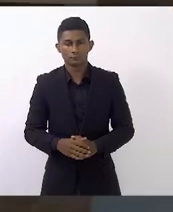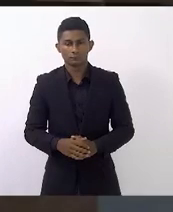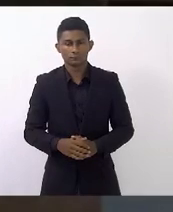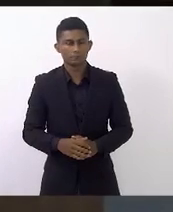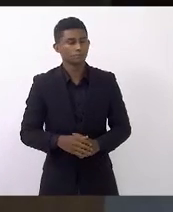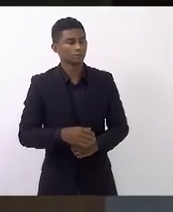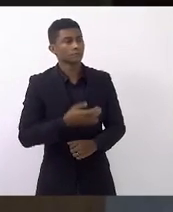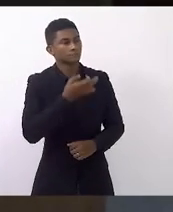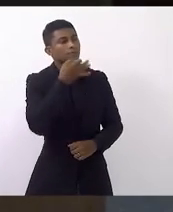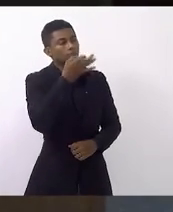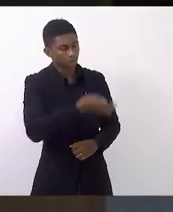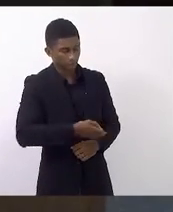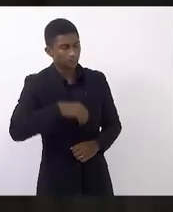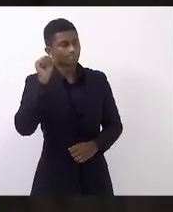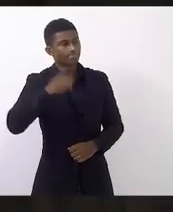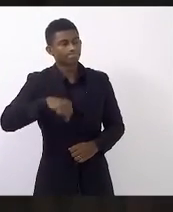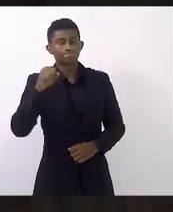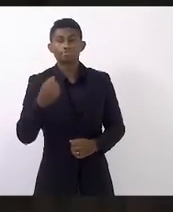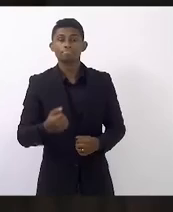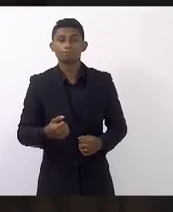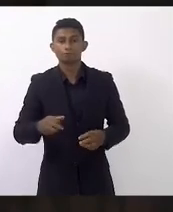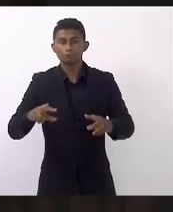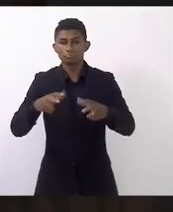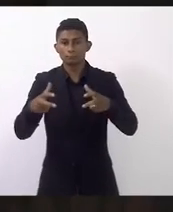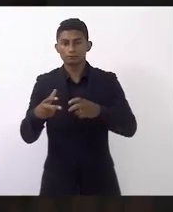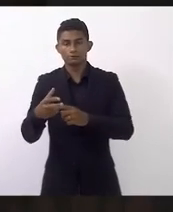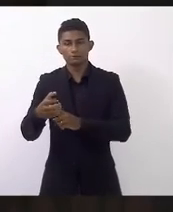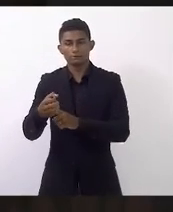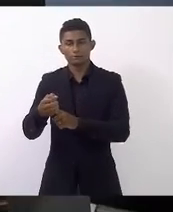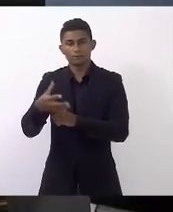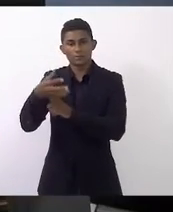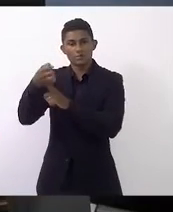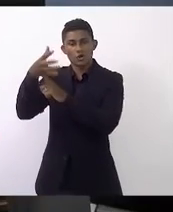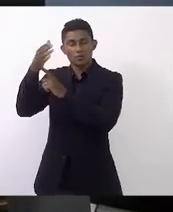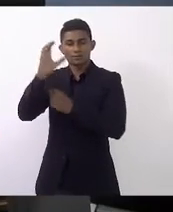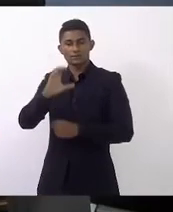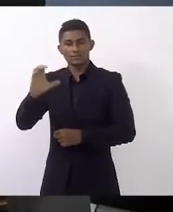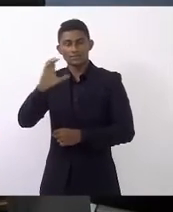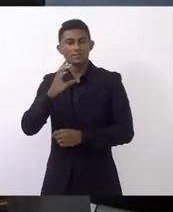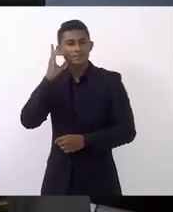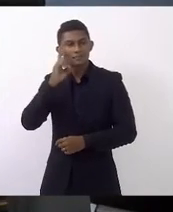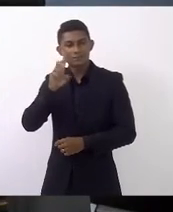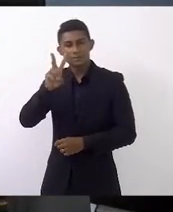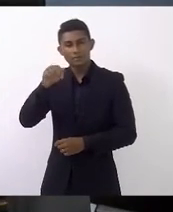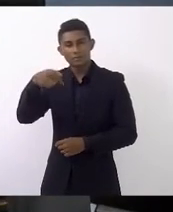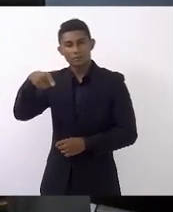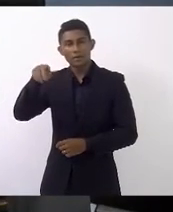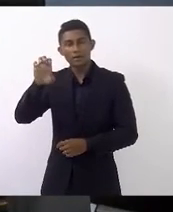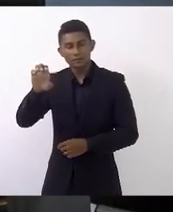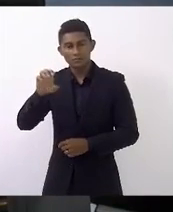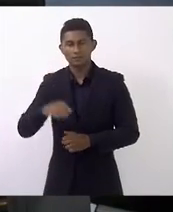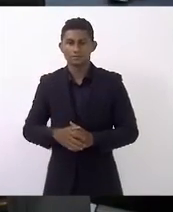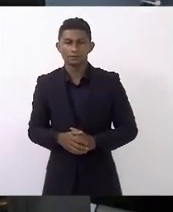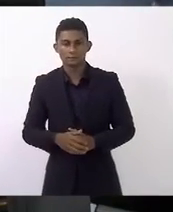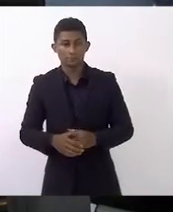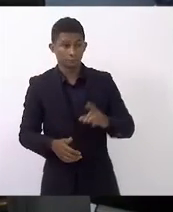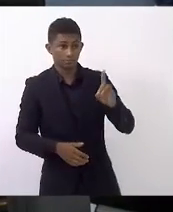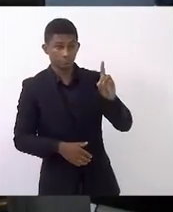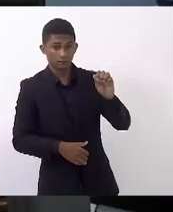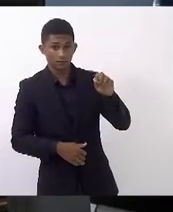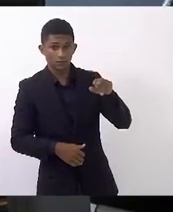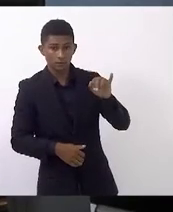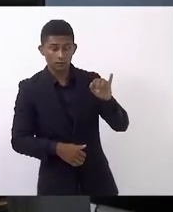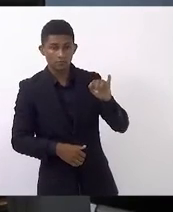Parecer favorável. Pela Ciência e Tecnologia, deputado Valdec Carneiro. Deputada Dani Monteiro.